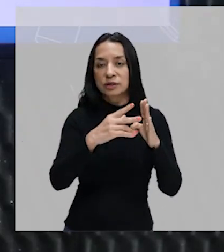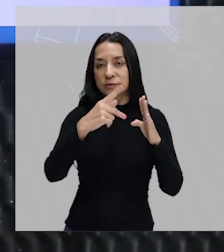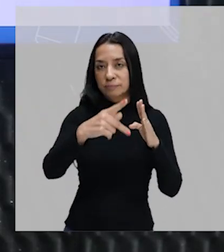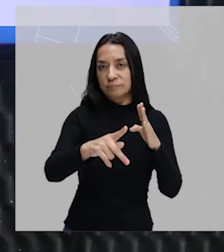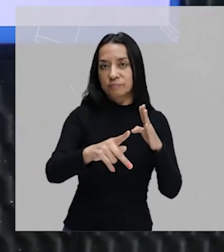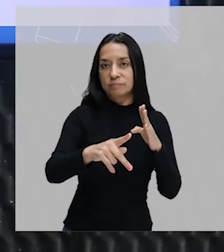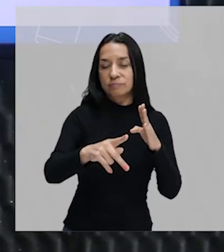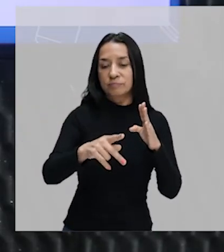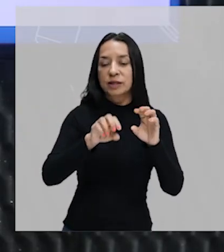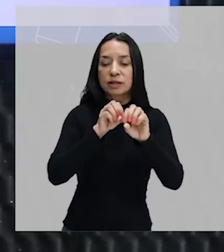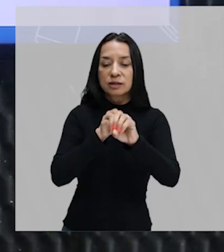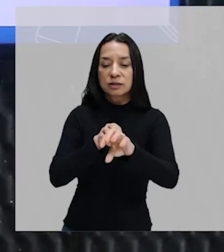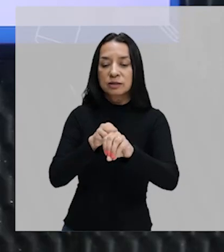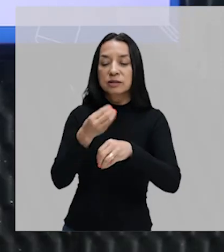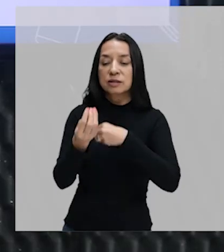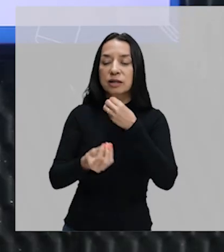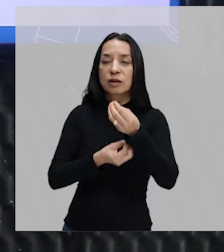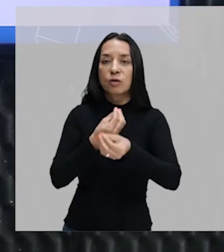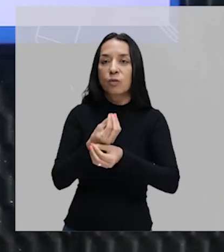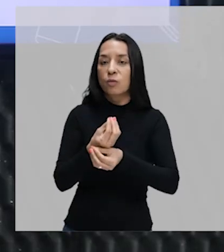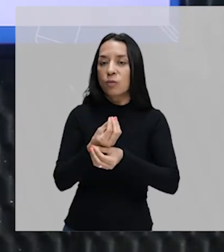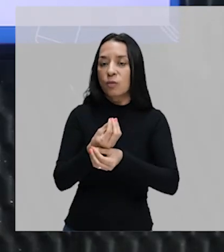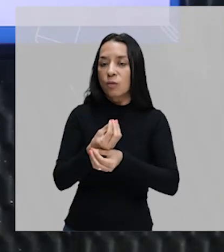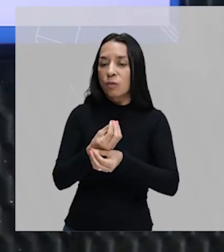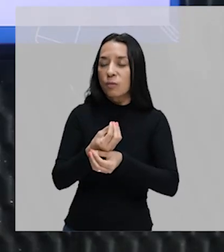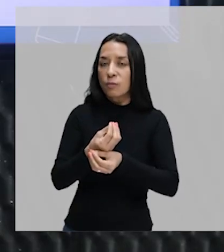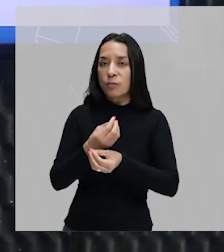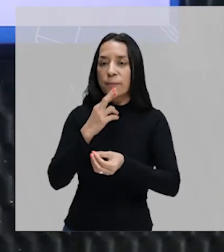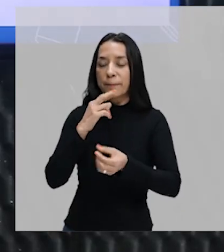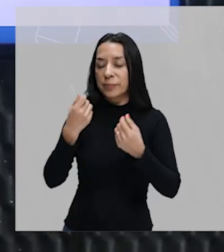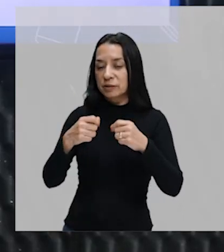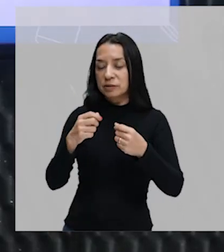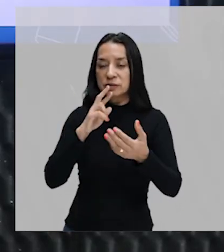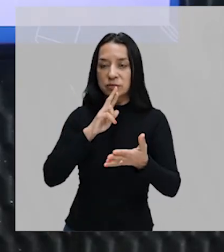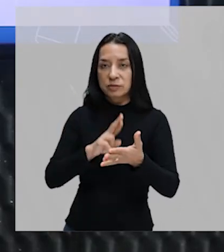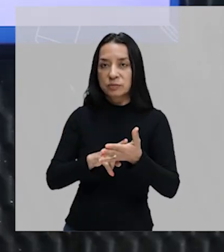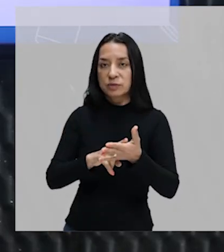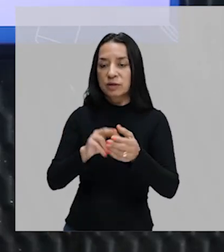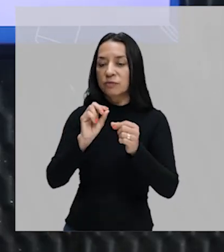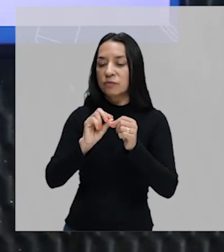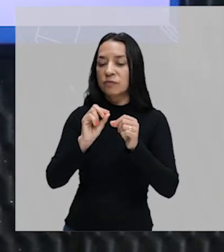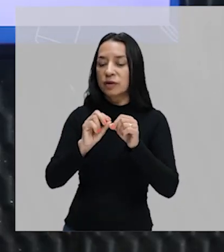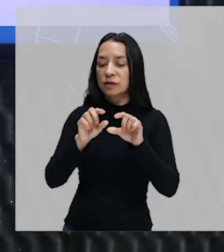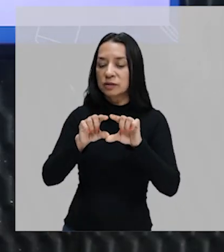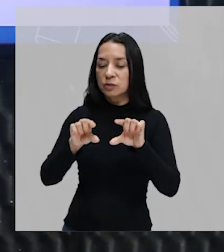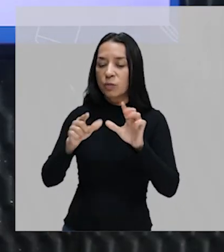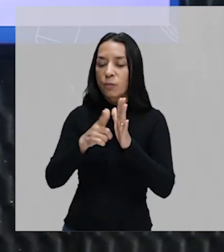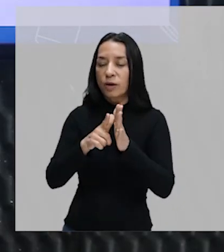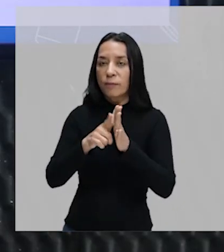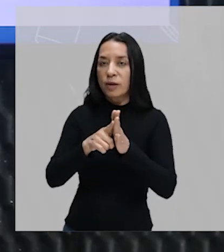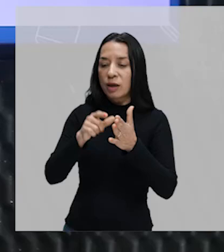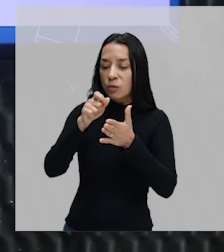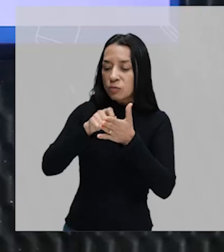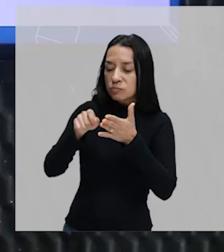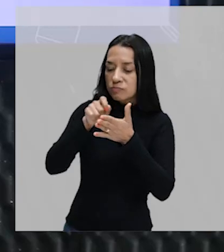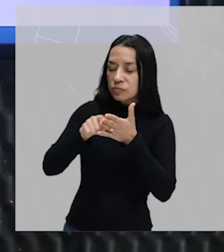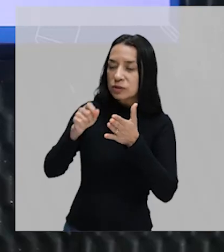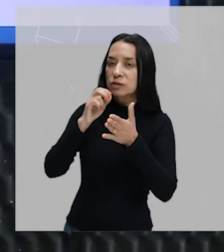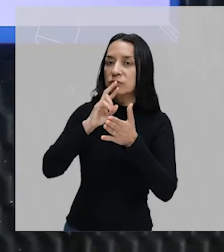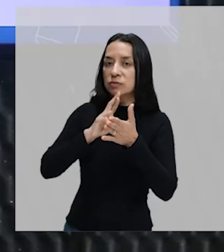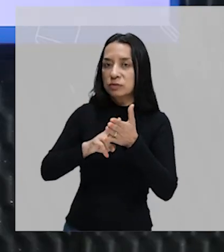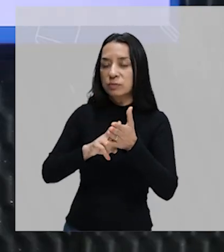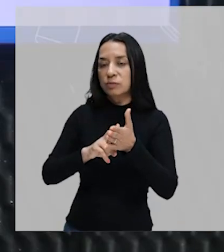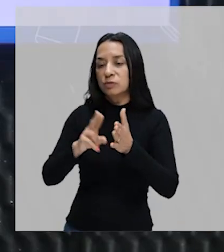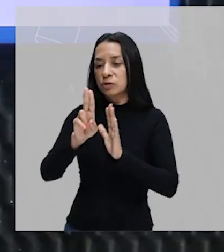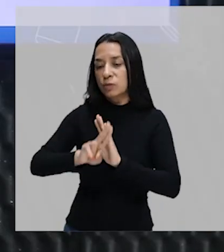devem responder. Façam num pedacinho de papel, escrevam respostas com o nome, utilizando essas